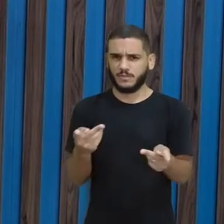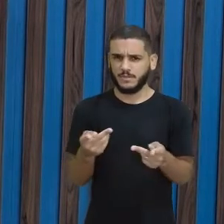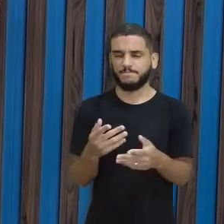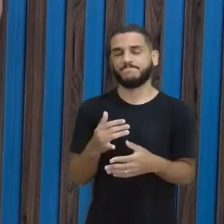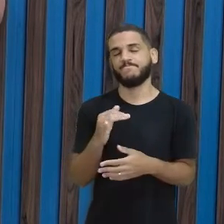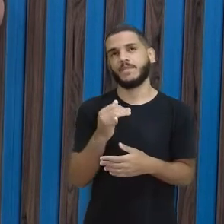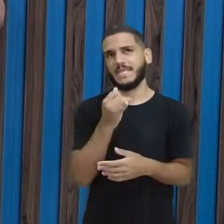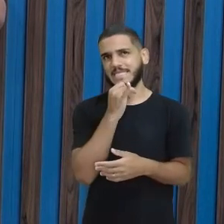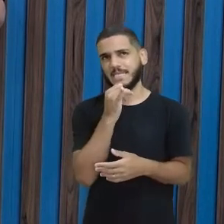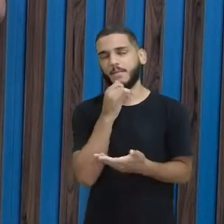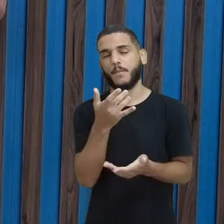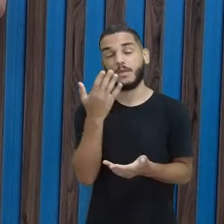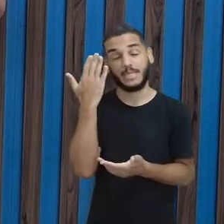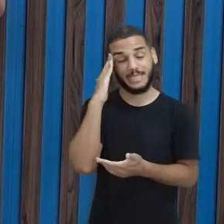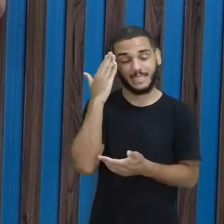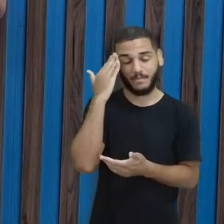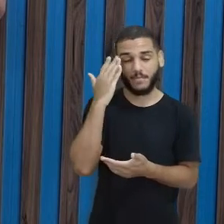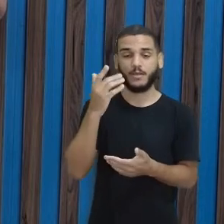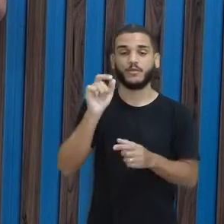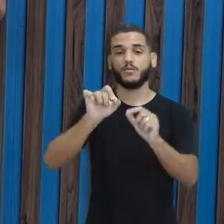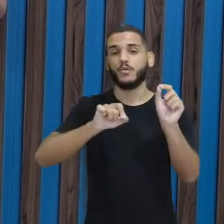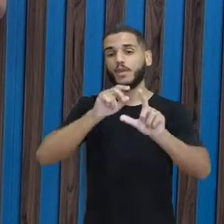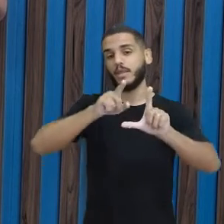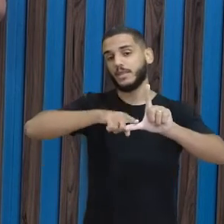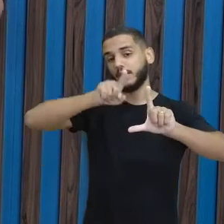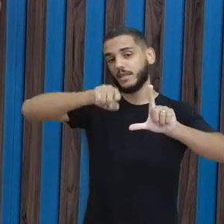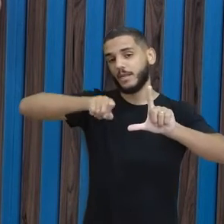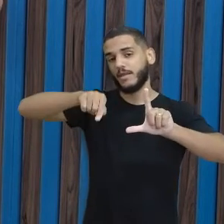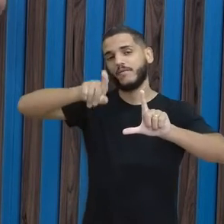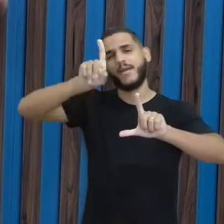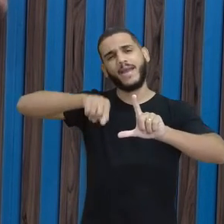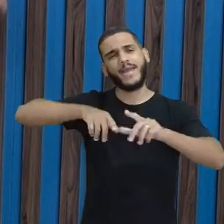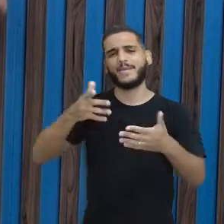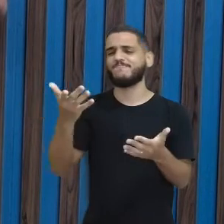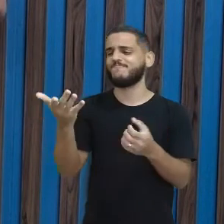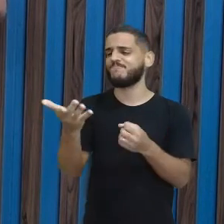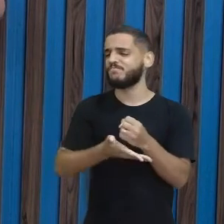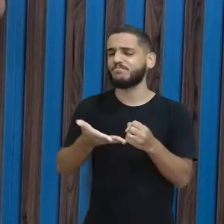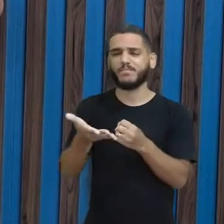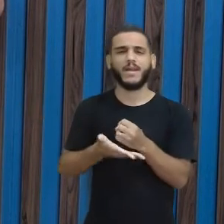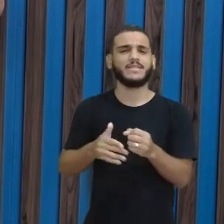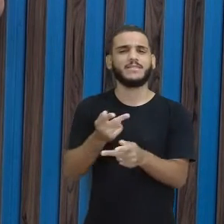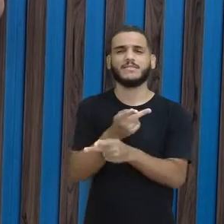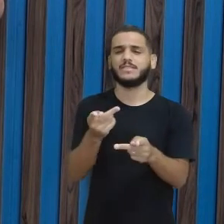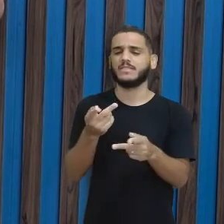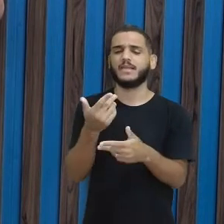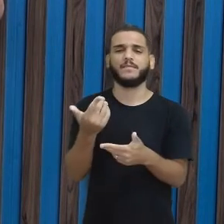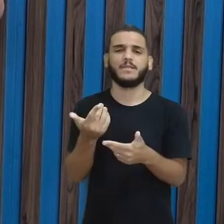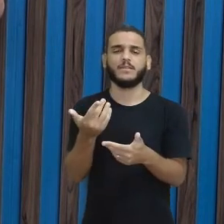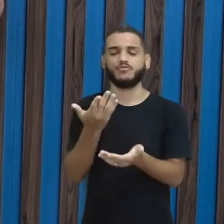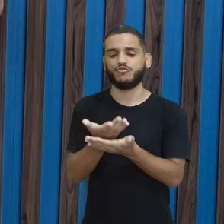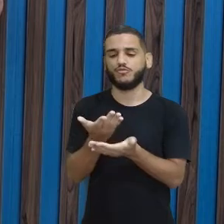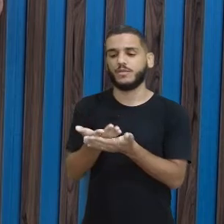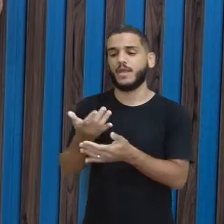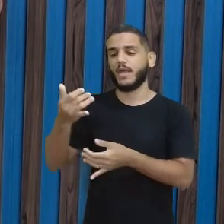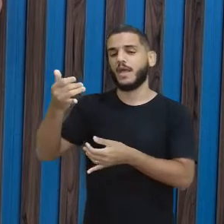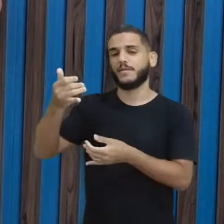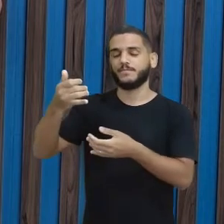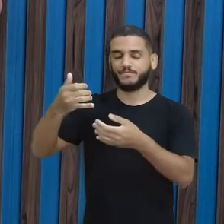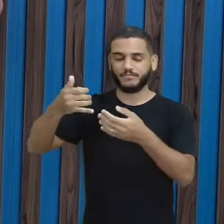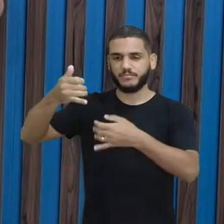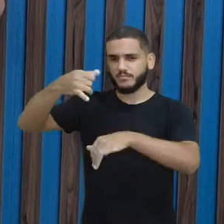ensino médio, aprenda. Interpretação de gráfico hoje em dia é um requisito fundamental para você trabalhar com química, para você trabalhar